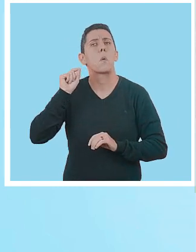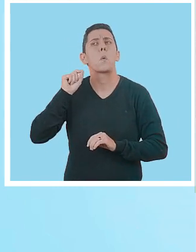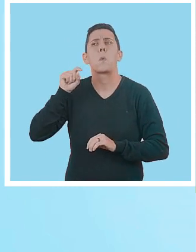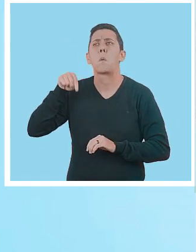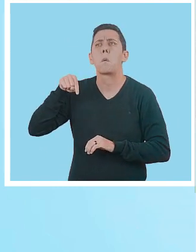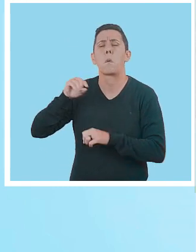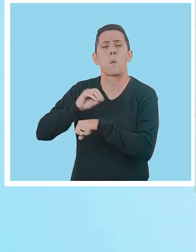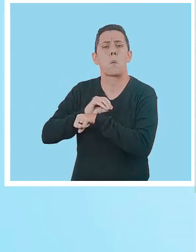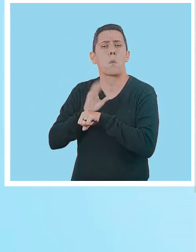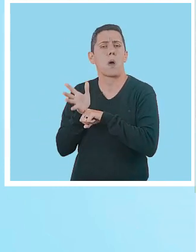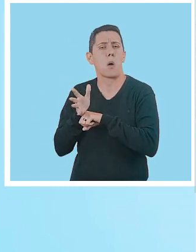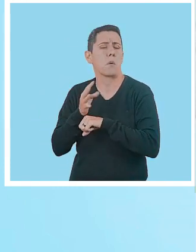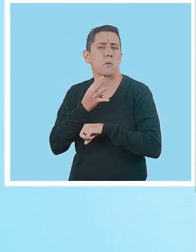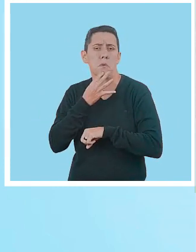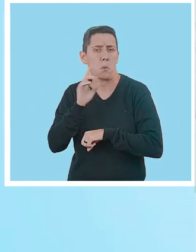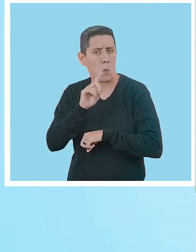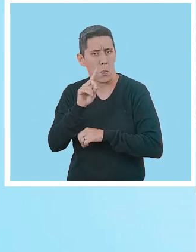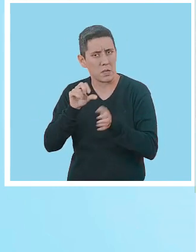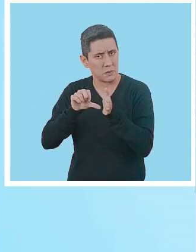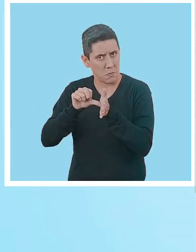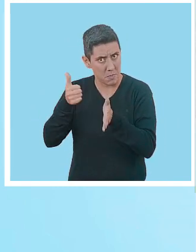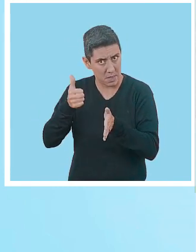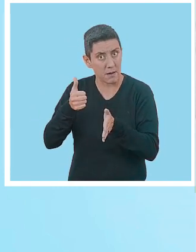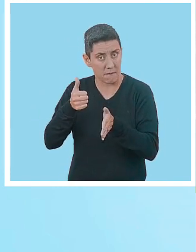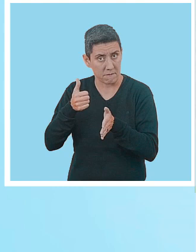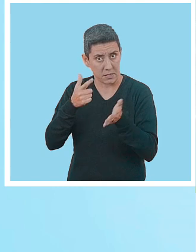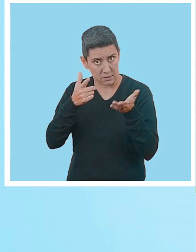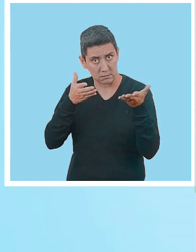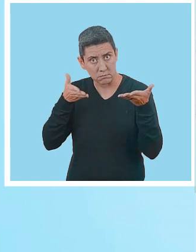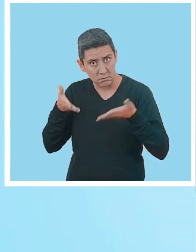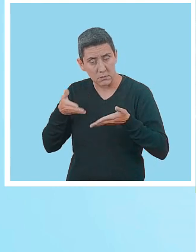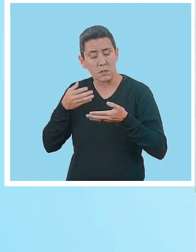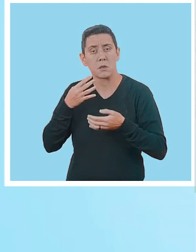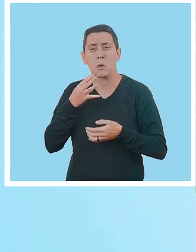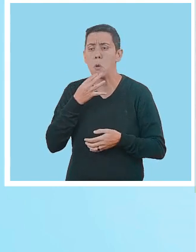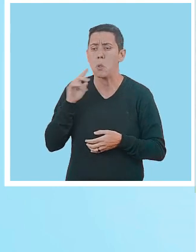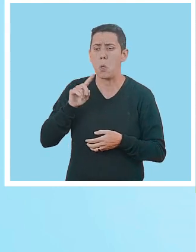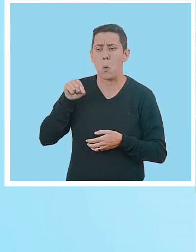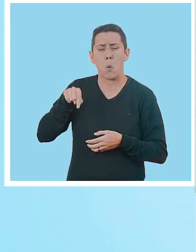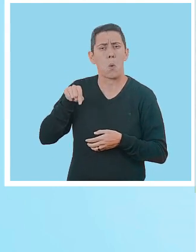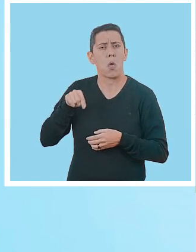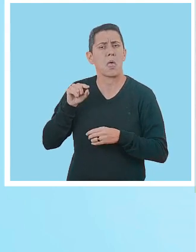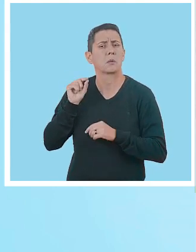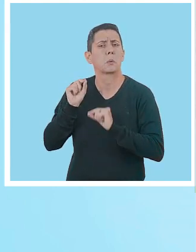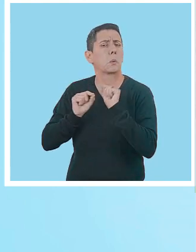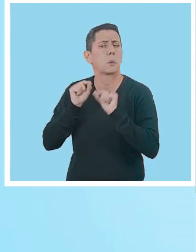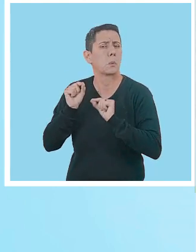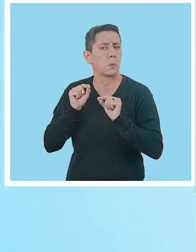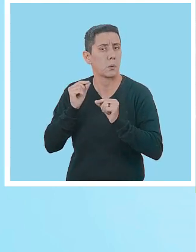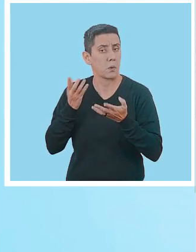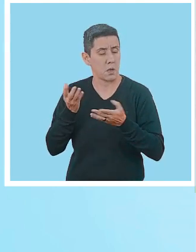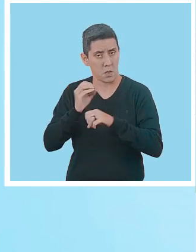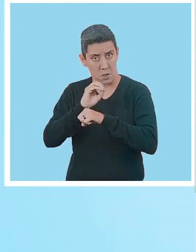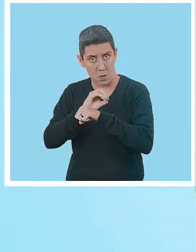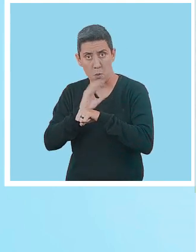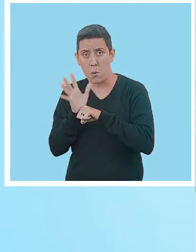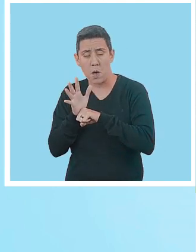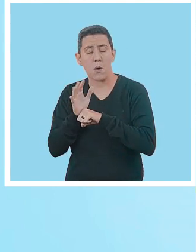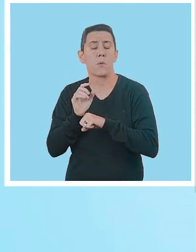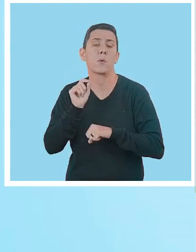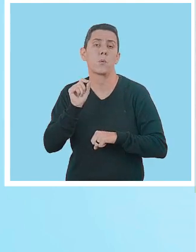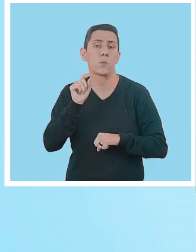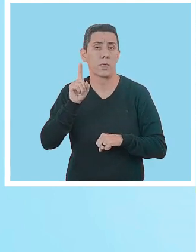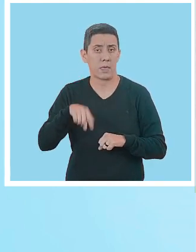não é para quem está assistindo pela primeira vez e não conhece muito sobre a sobre essa empresa então é é